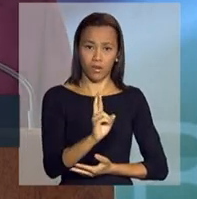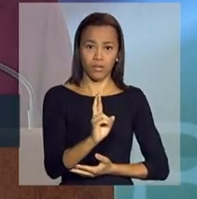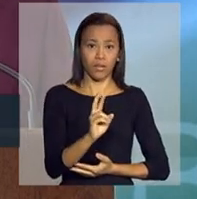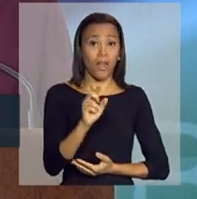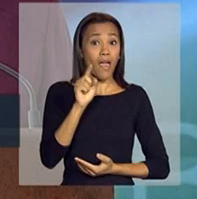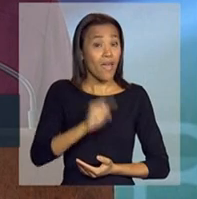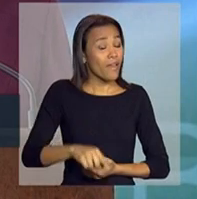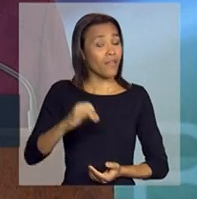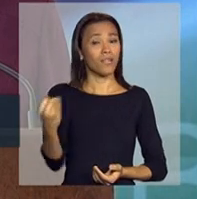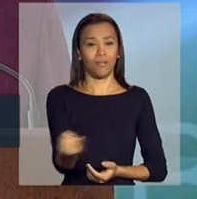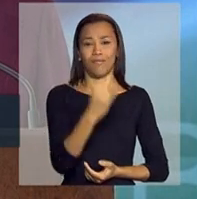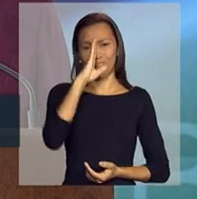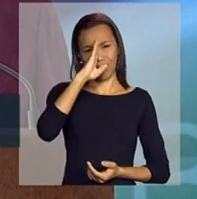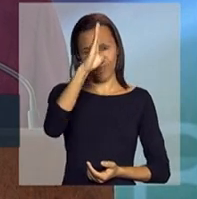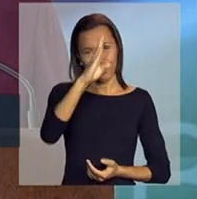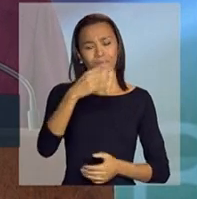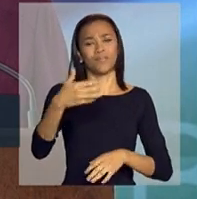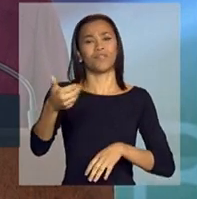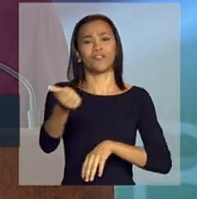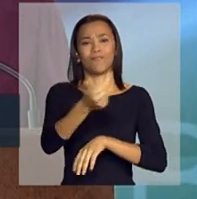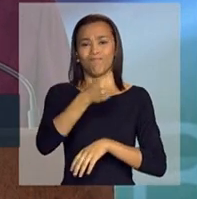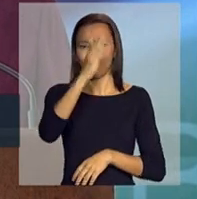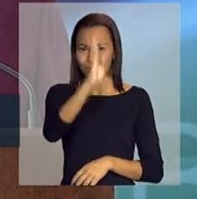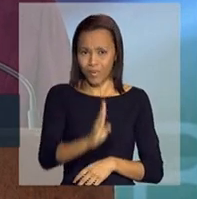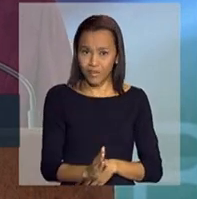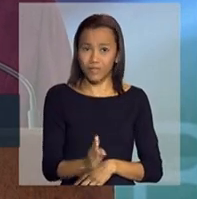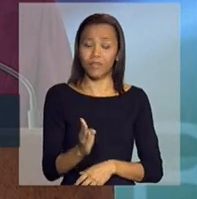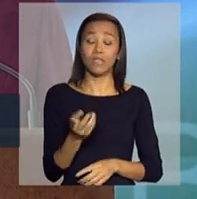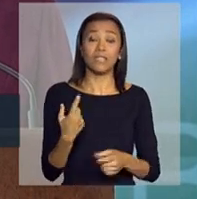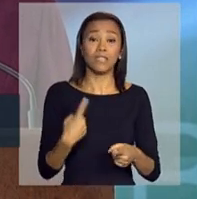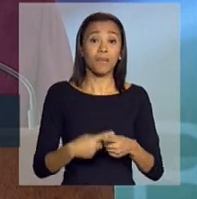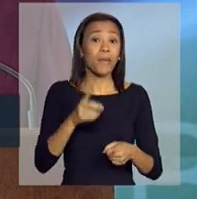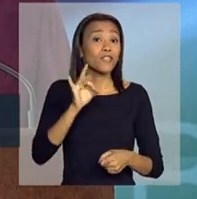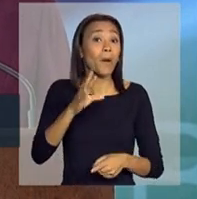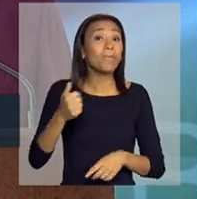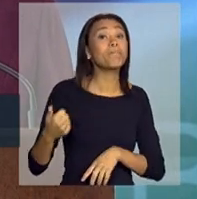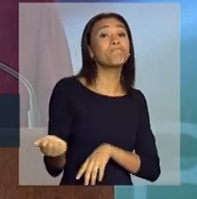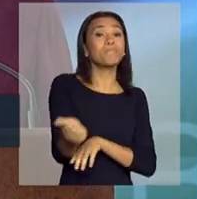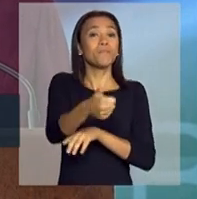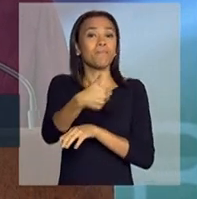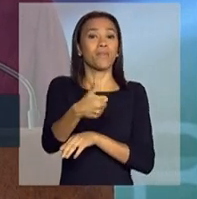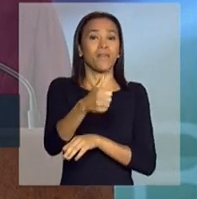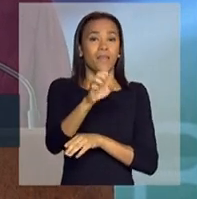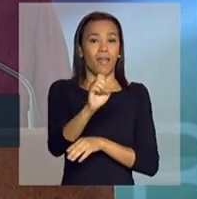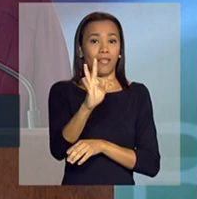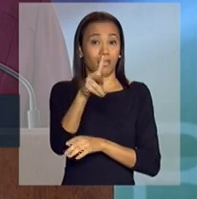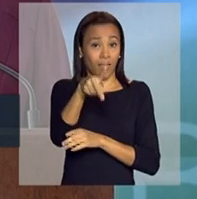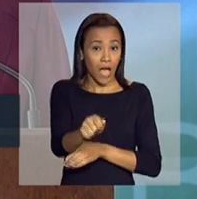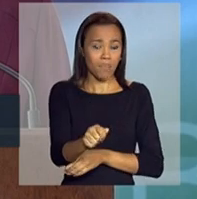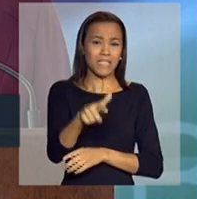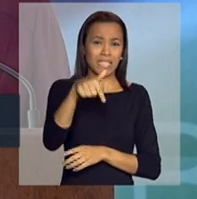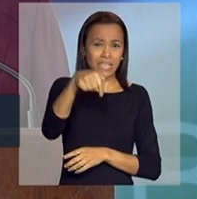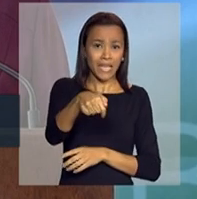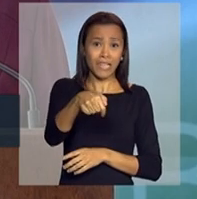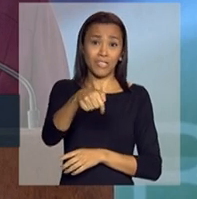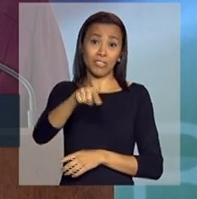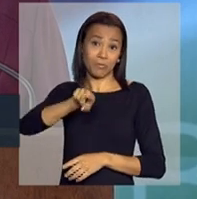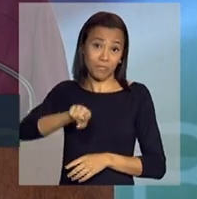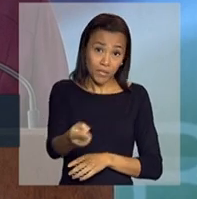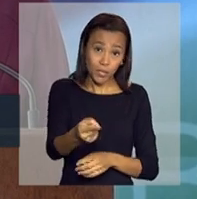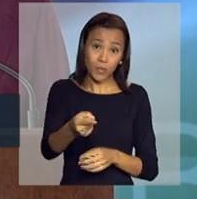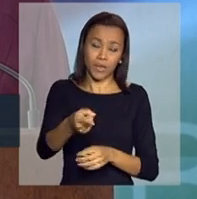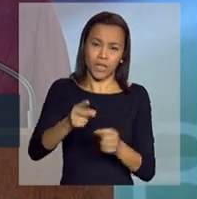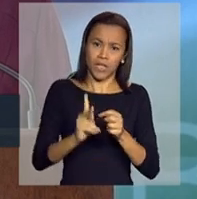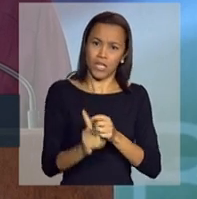algo crucial para o Brasil e constitui apenas a primeira etapa, fazer 7.500 quilômetros de